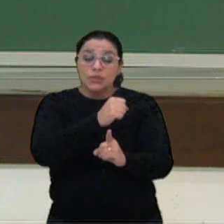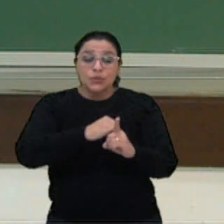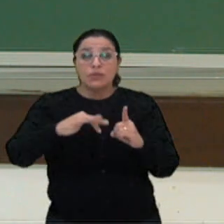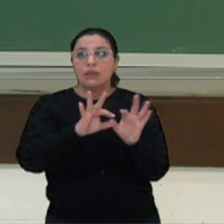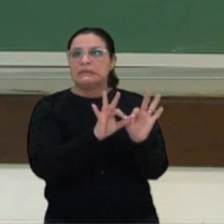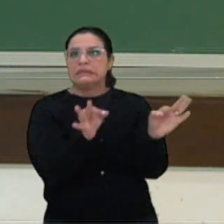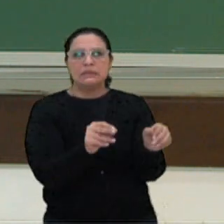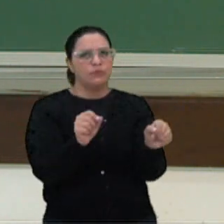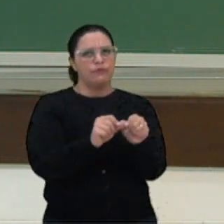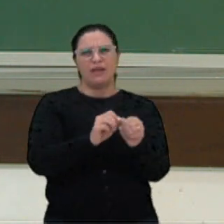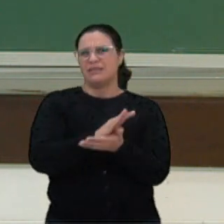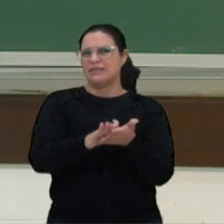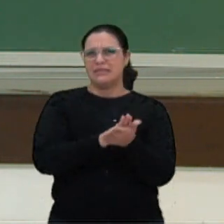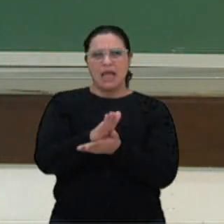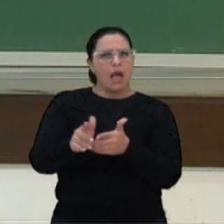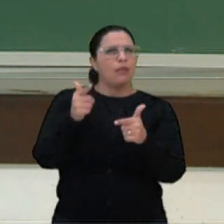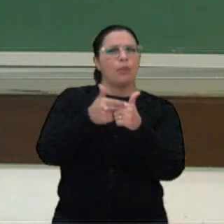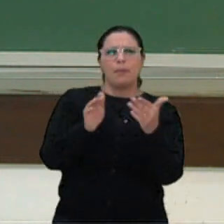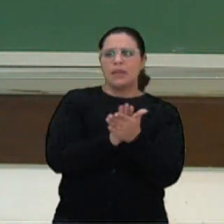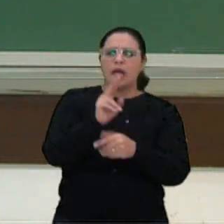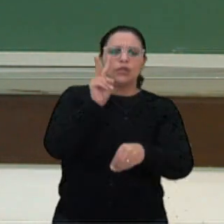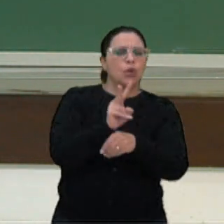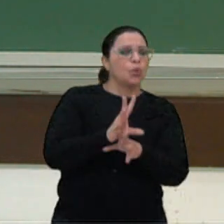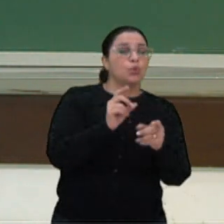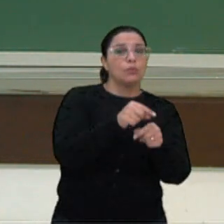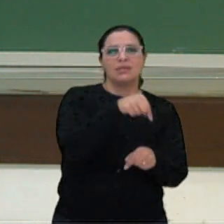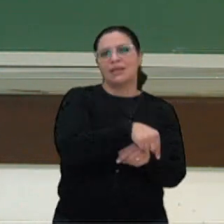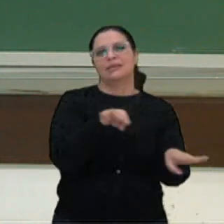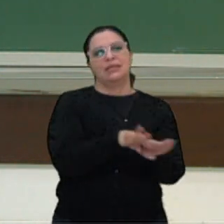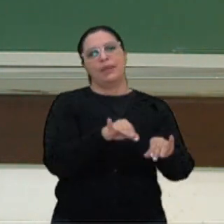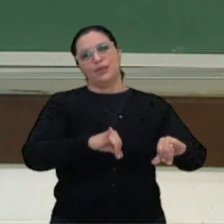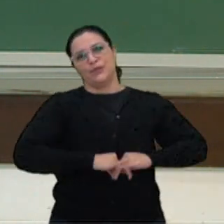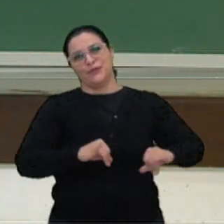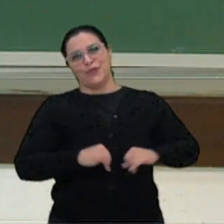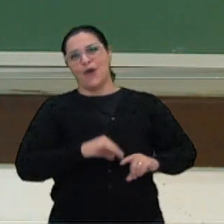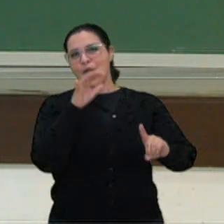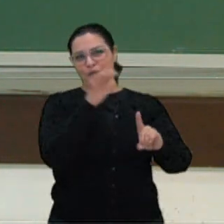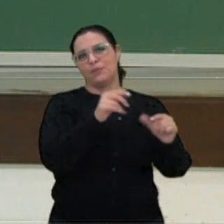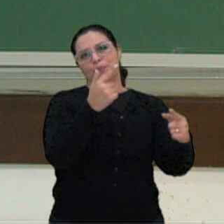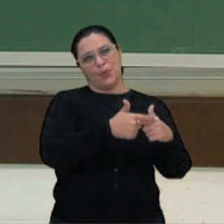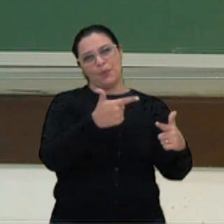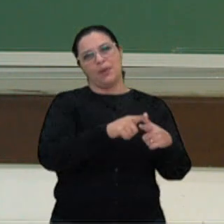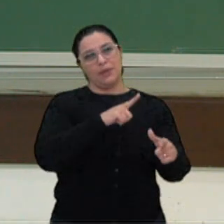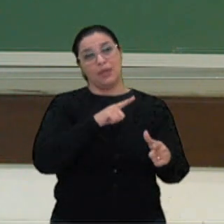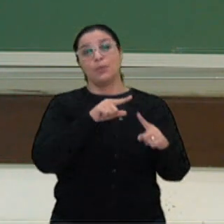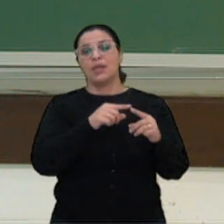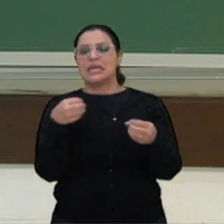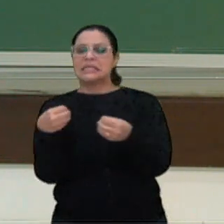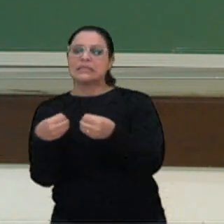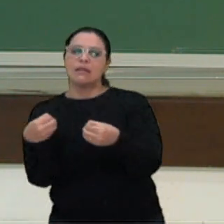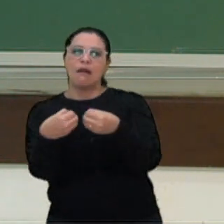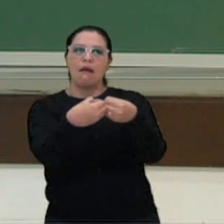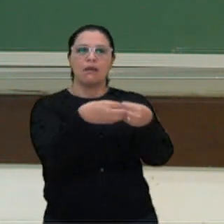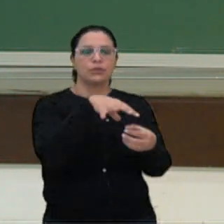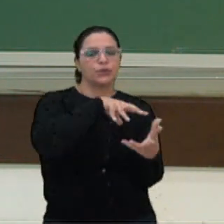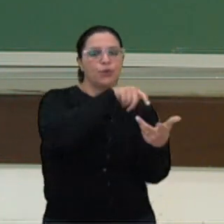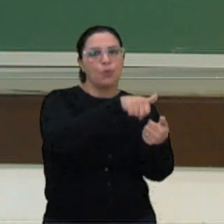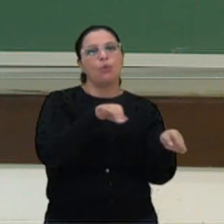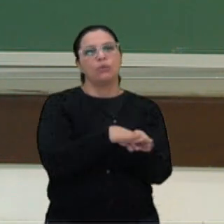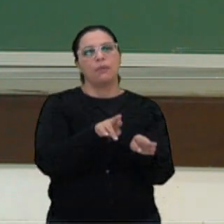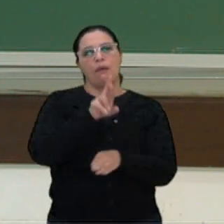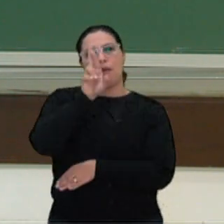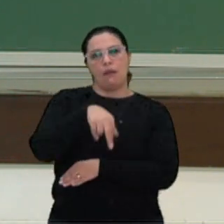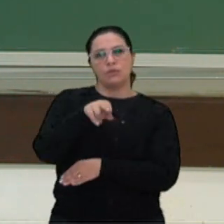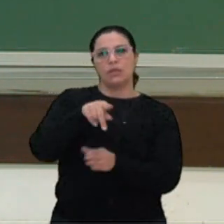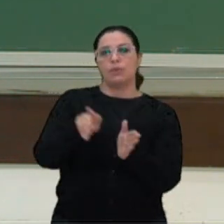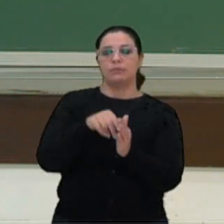para esse agravamento de forma direta acabam sendo influenciadas ali pelos problemas ambientais